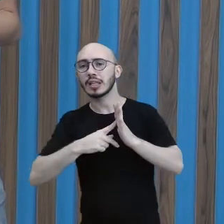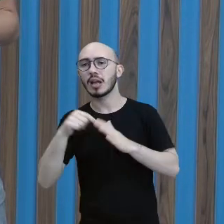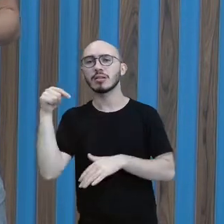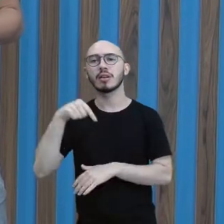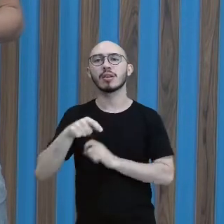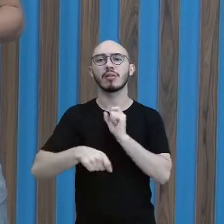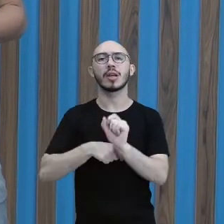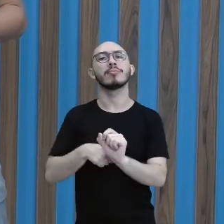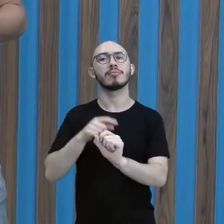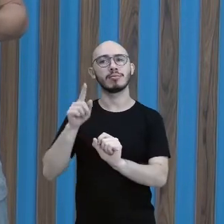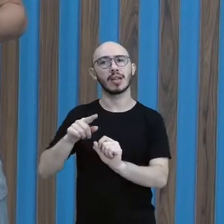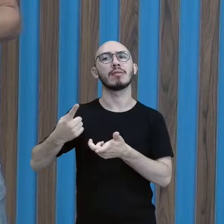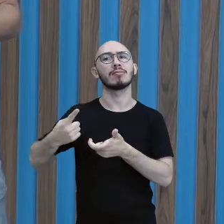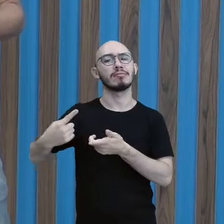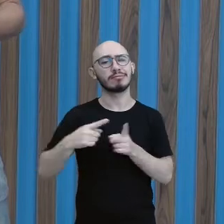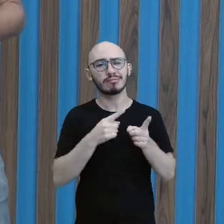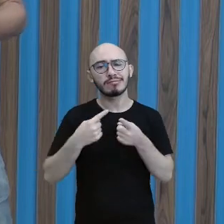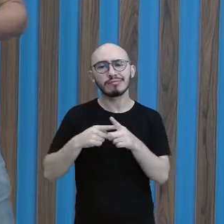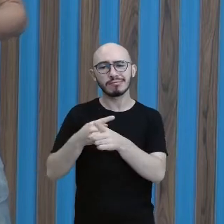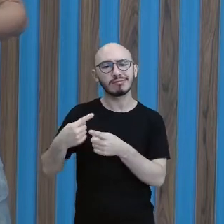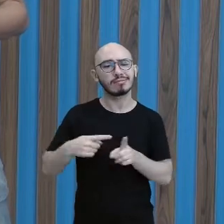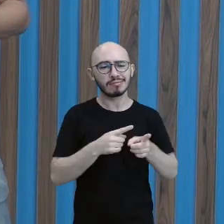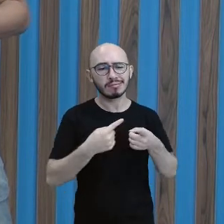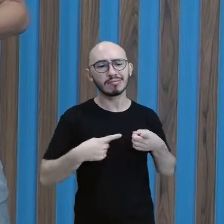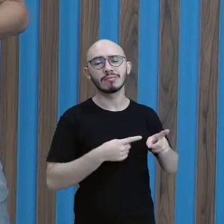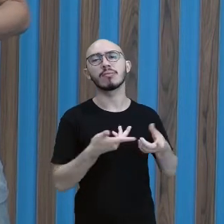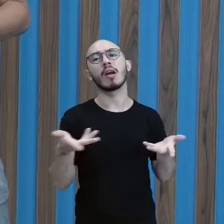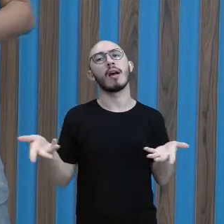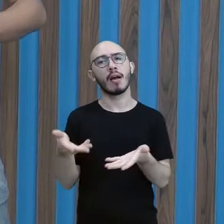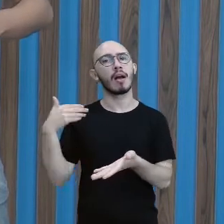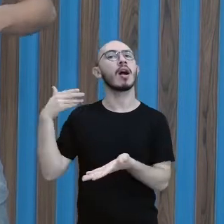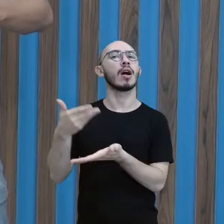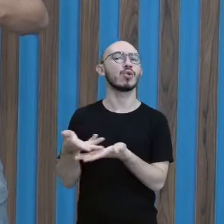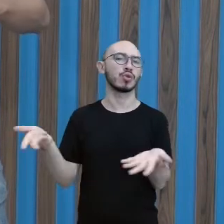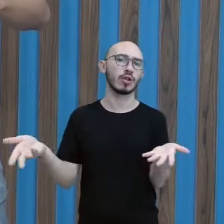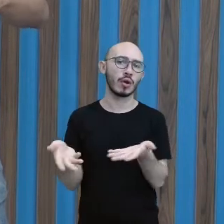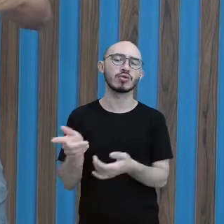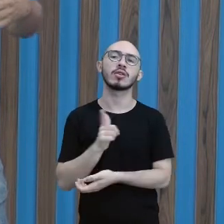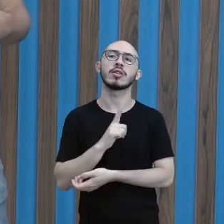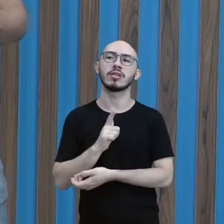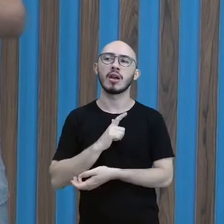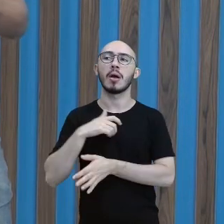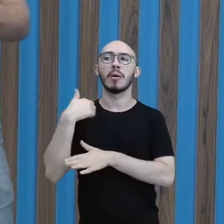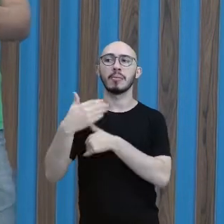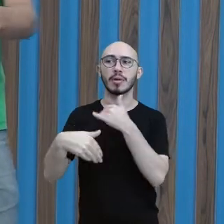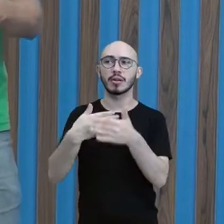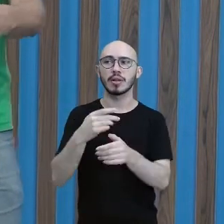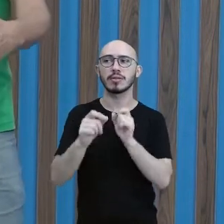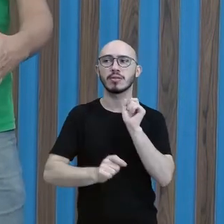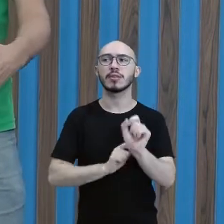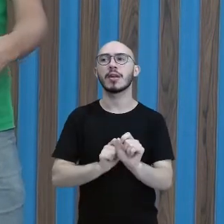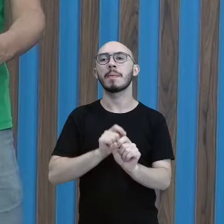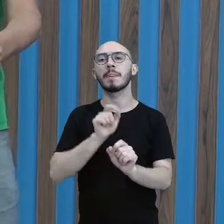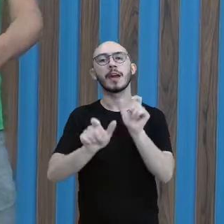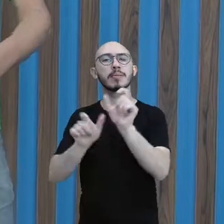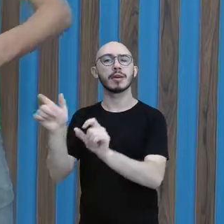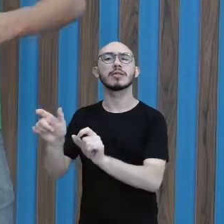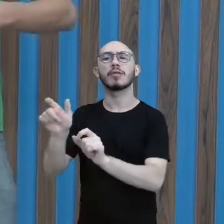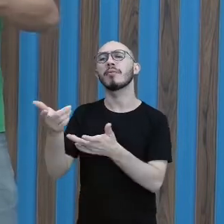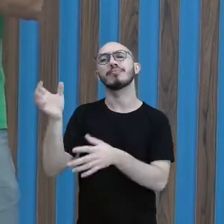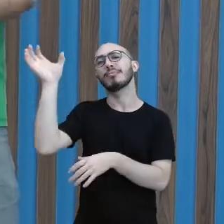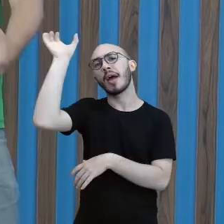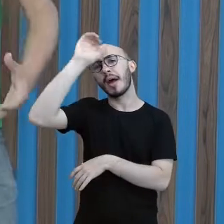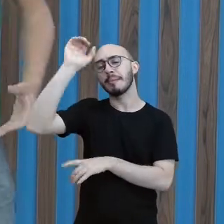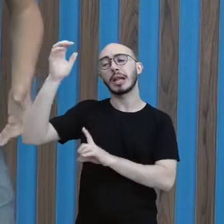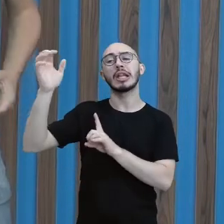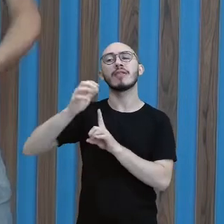muito perseguidos. E ainda são, né? A gente tem todo um processo em que as pessoas parecem que são educadas, parece que